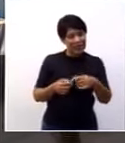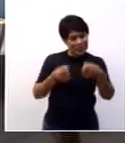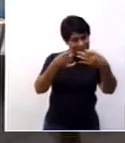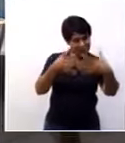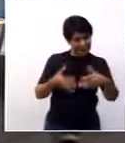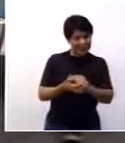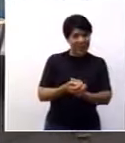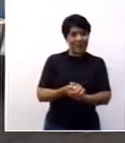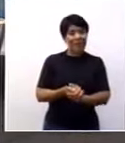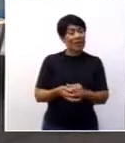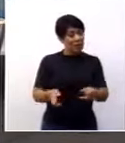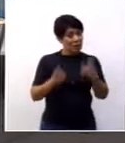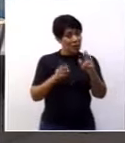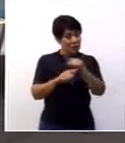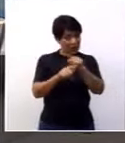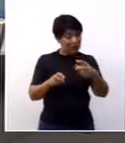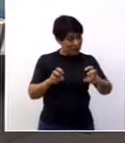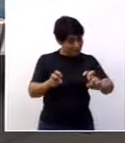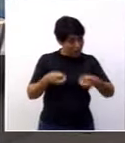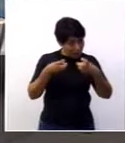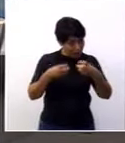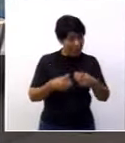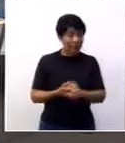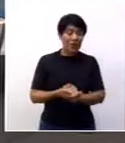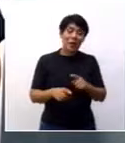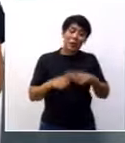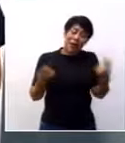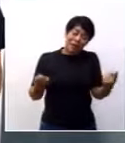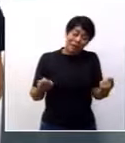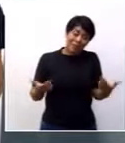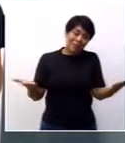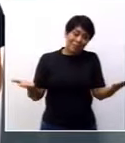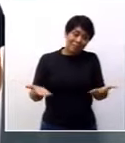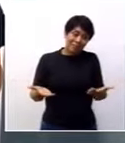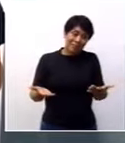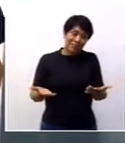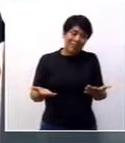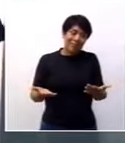sido válido, tá? Mas, infelizmente,